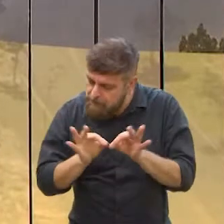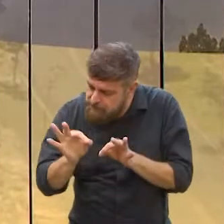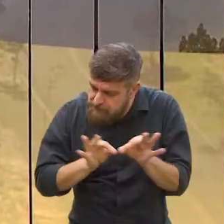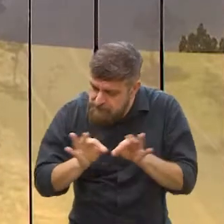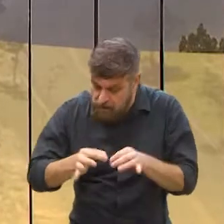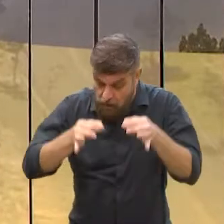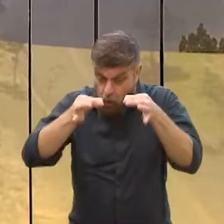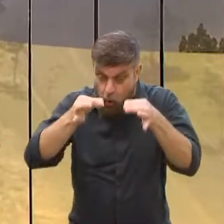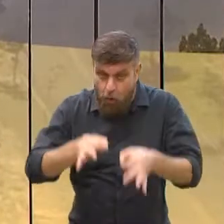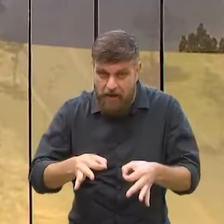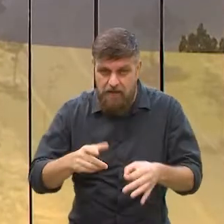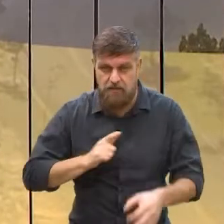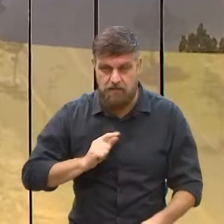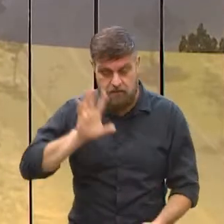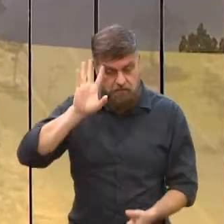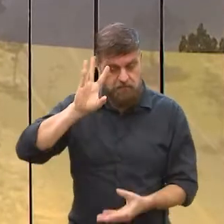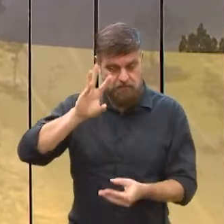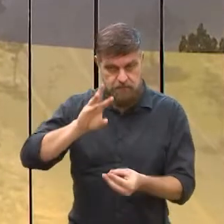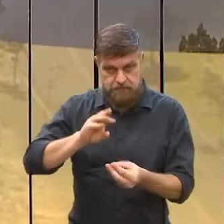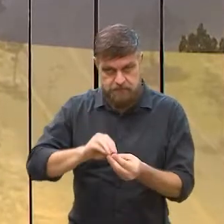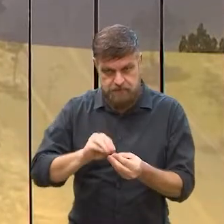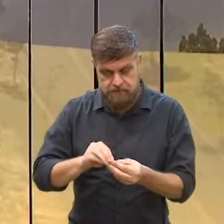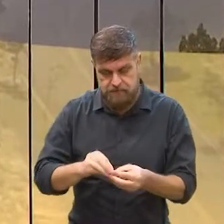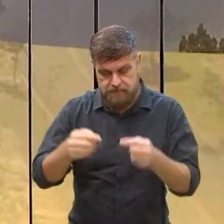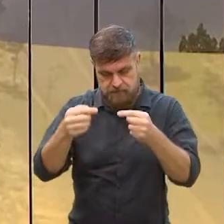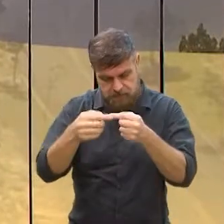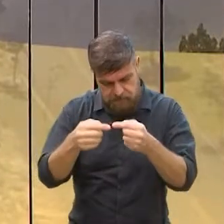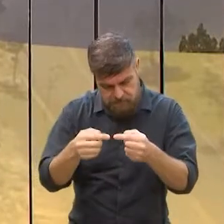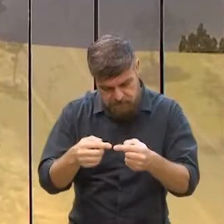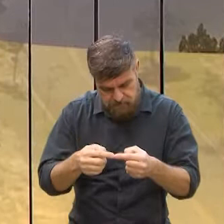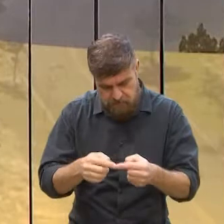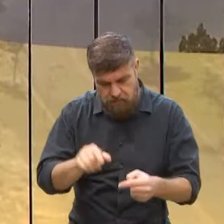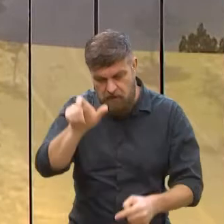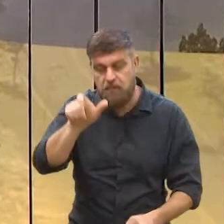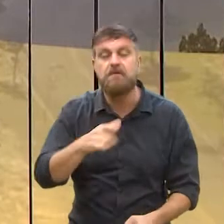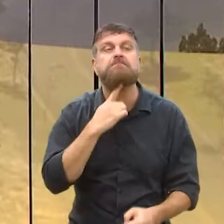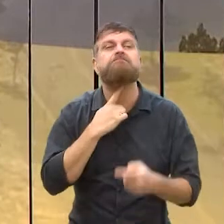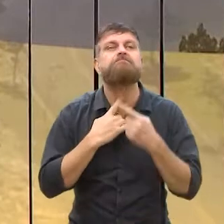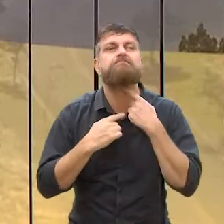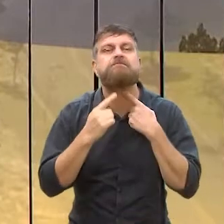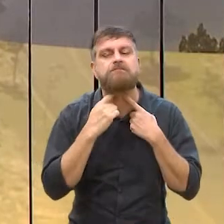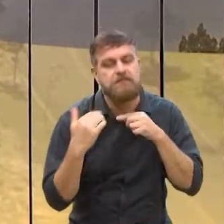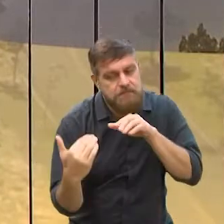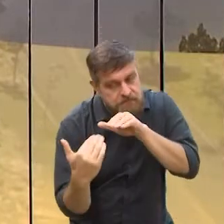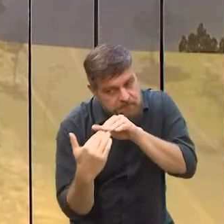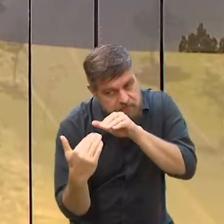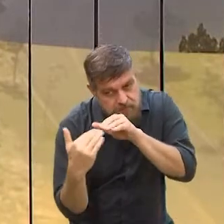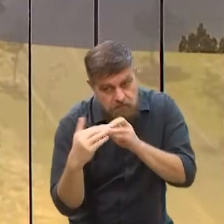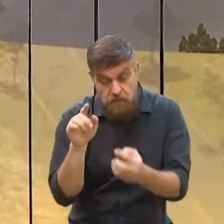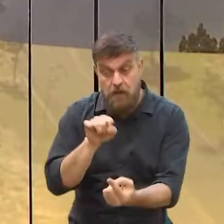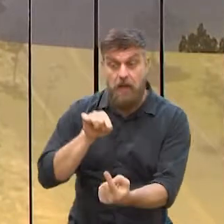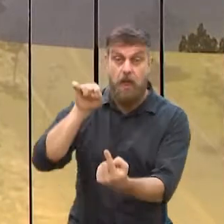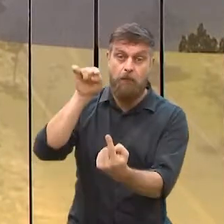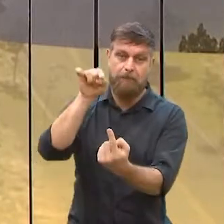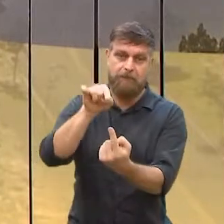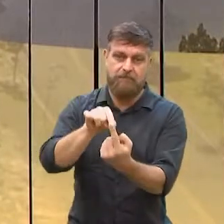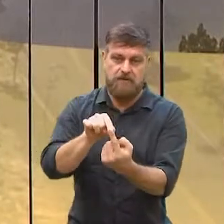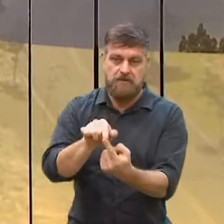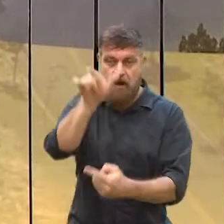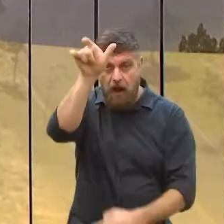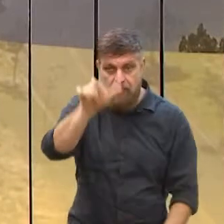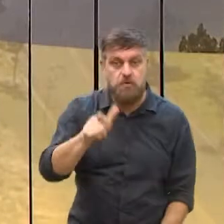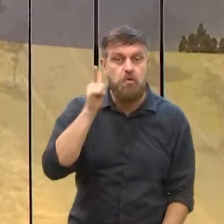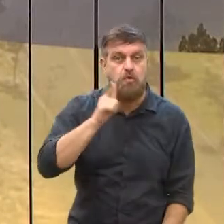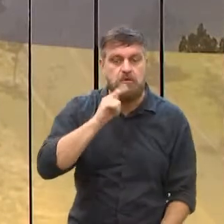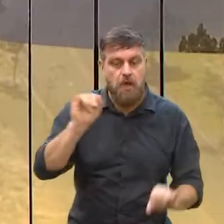organizada para que o resultado aconteça dentro do que foi previsto, né? Esse é o objetivo maior da cirurgia. As complicações